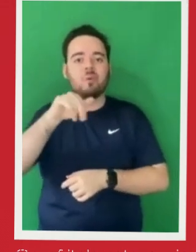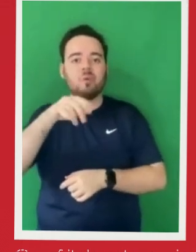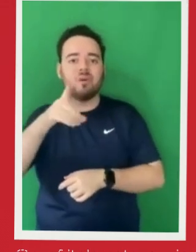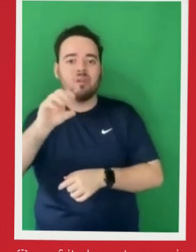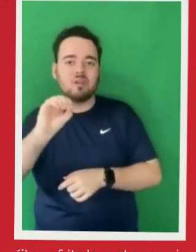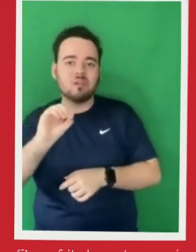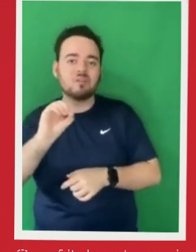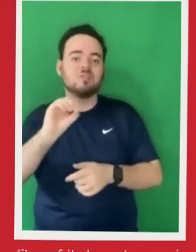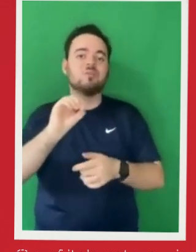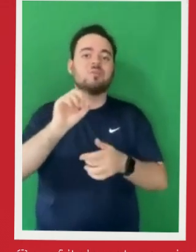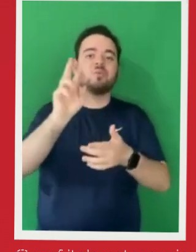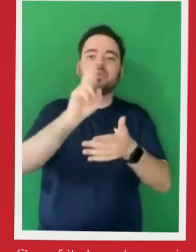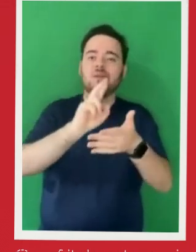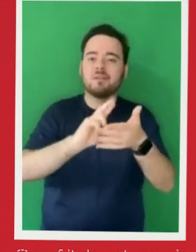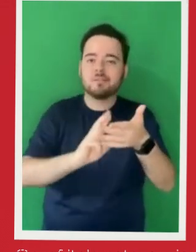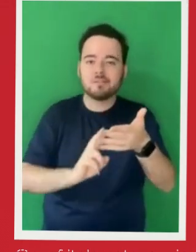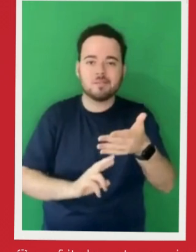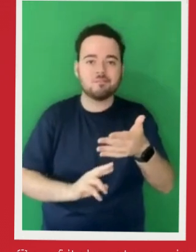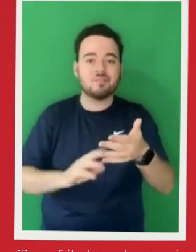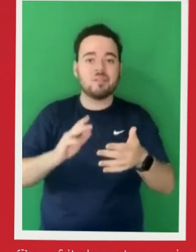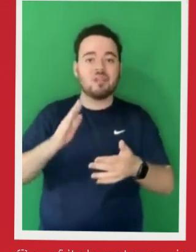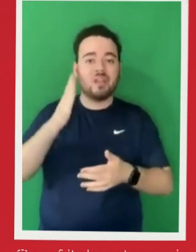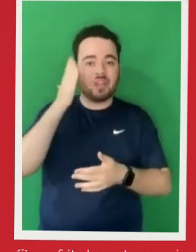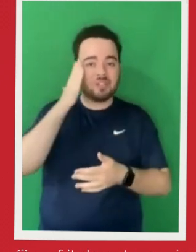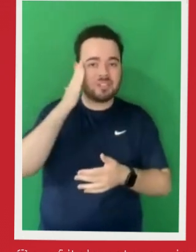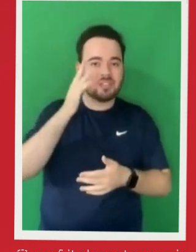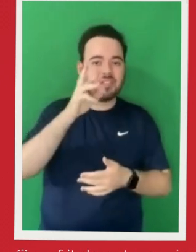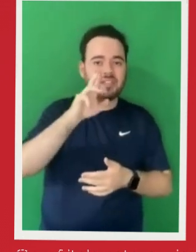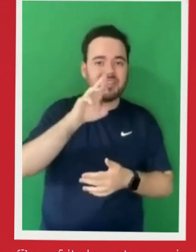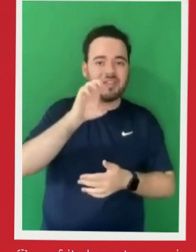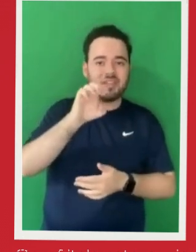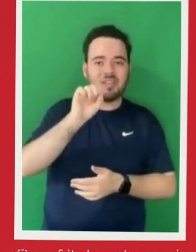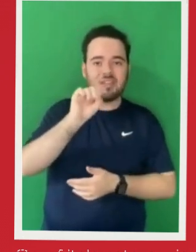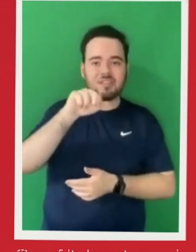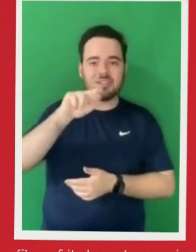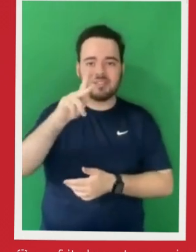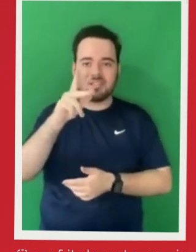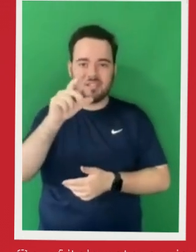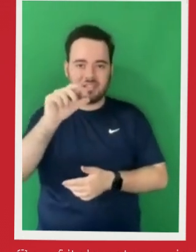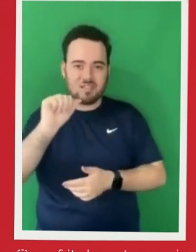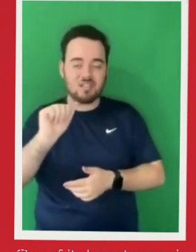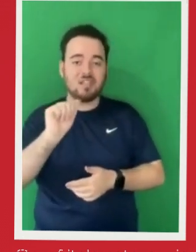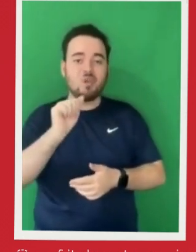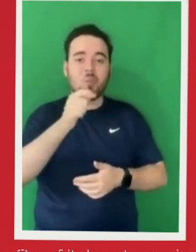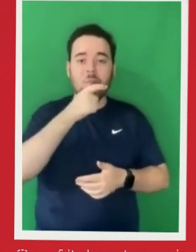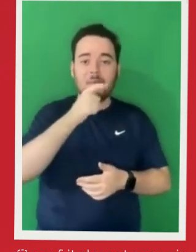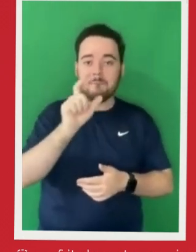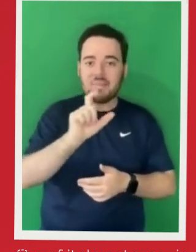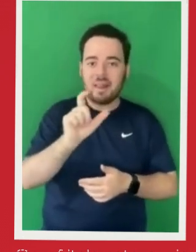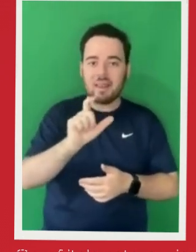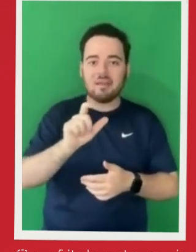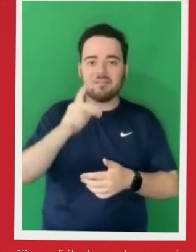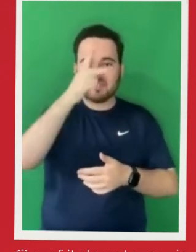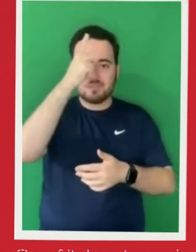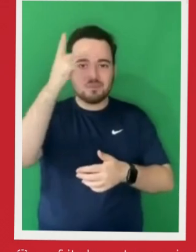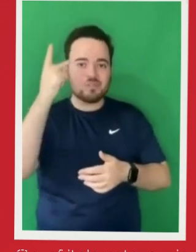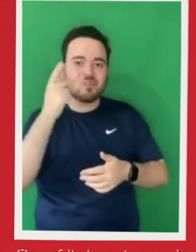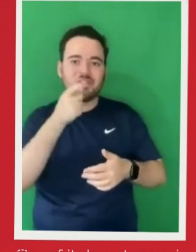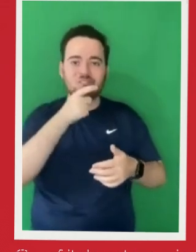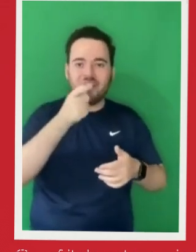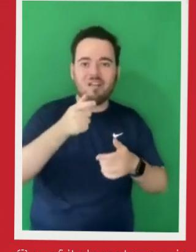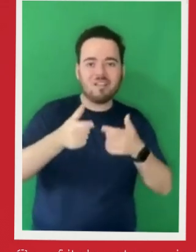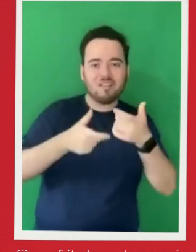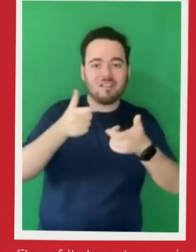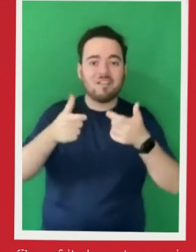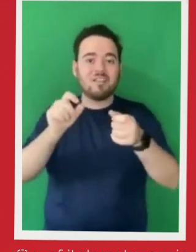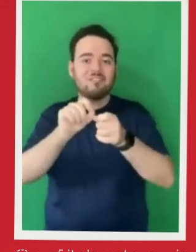fazer um resumo, se vai fazer uma resenha. Eu sei que resenha é uma palavra que está cada vez mais coloquial, né? As pessoas conversando